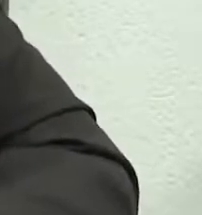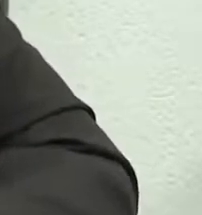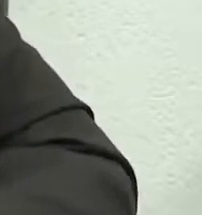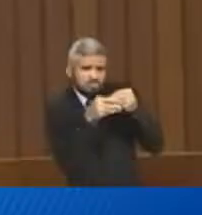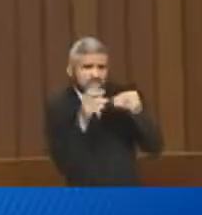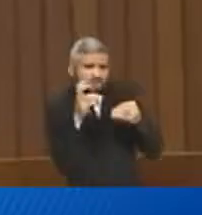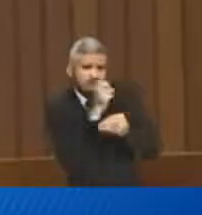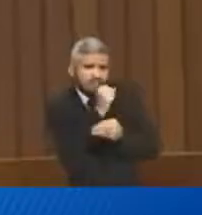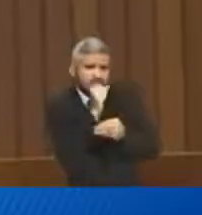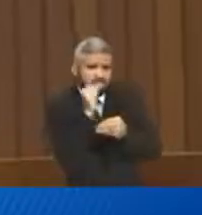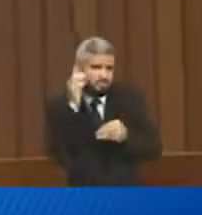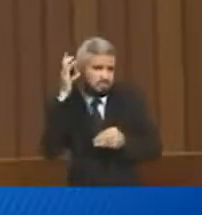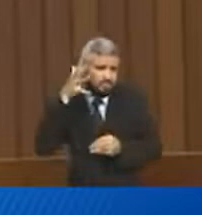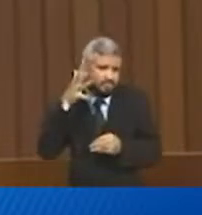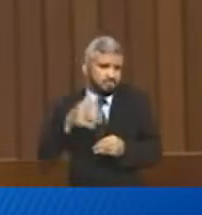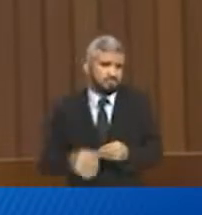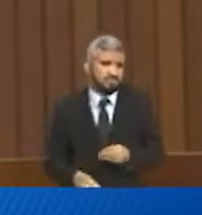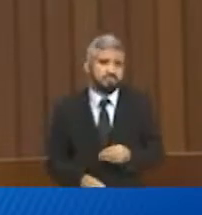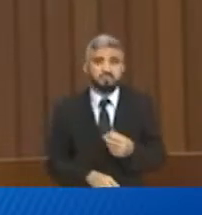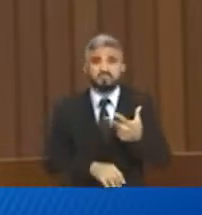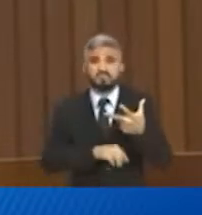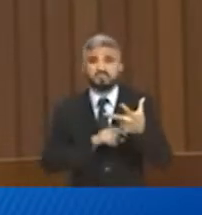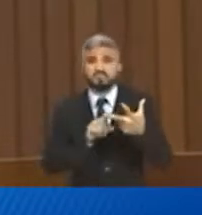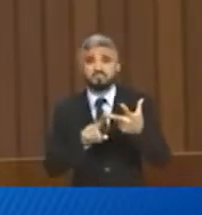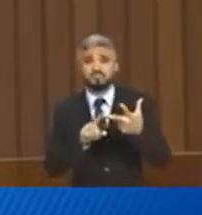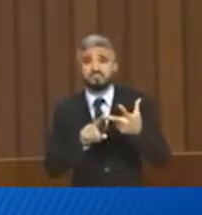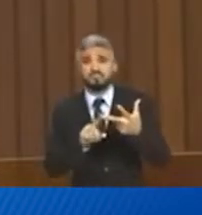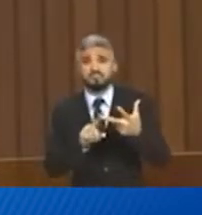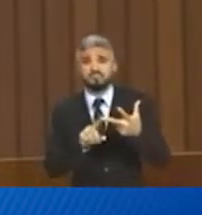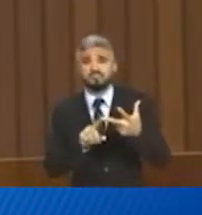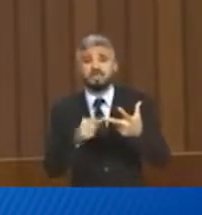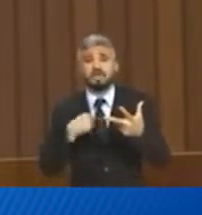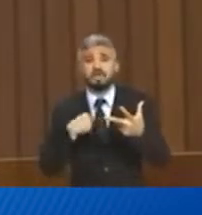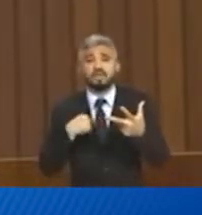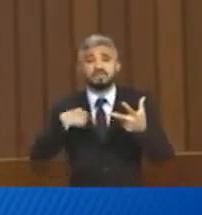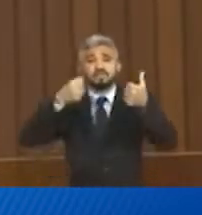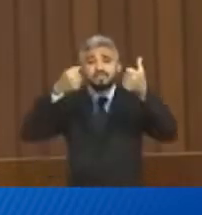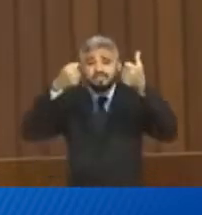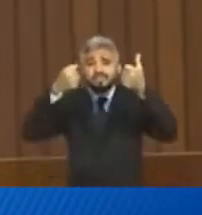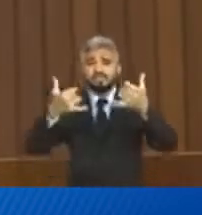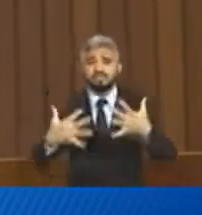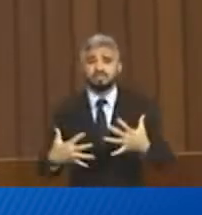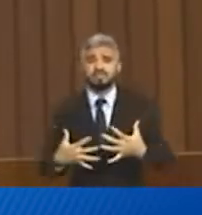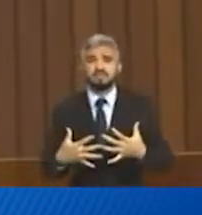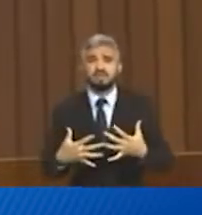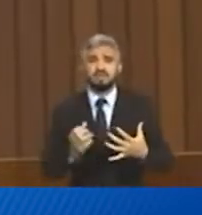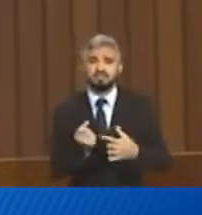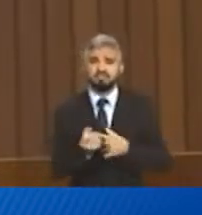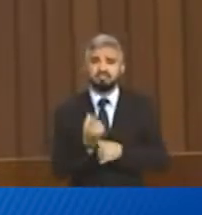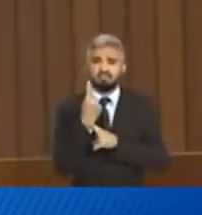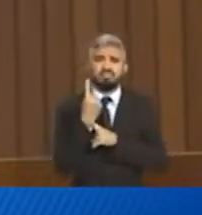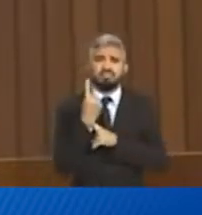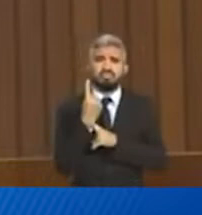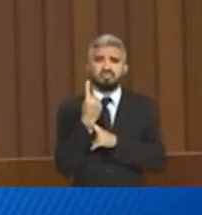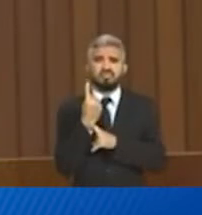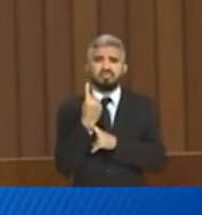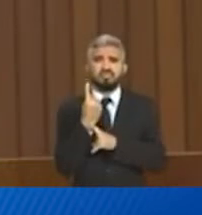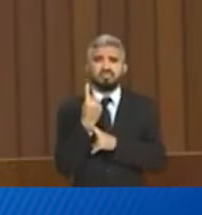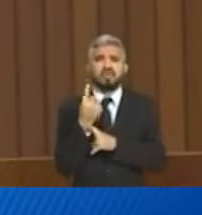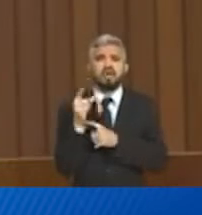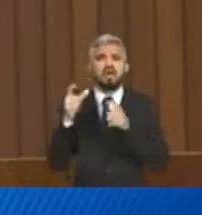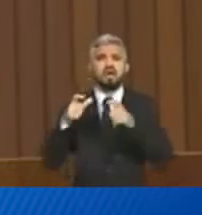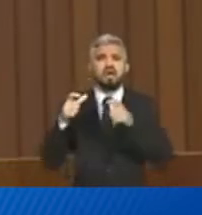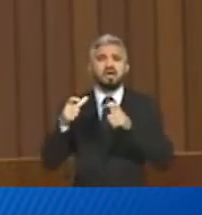inglês e o Moisés também já havia criticado a postura da direção do hospital macrorregional em Caxias que estaria praticando